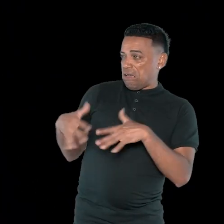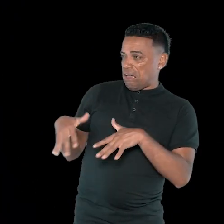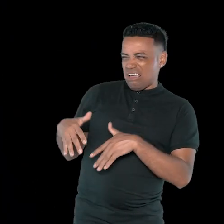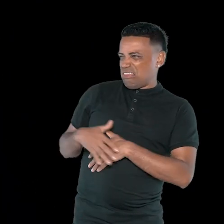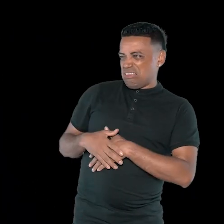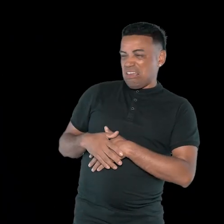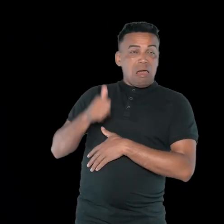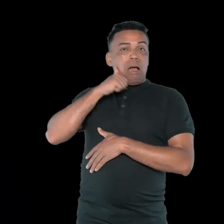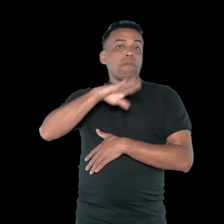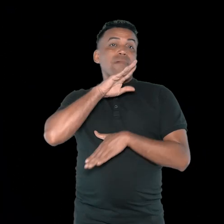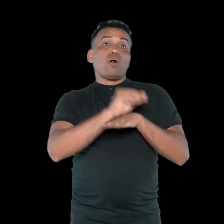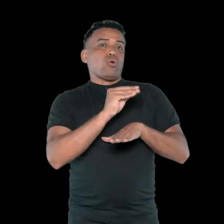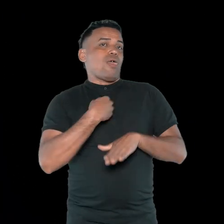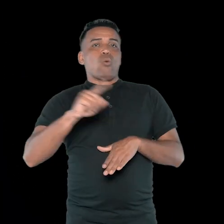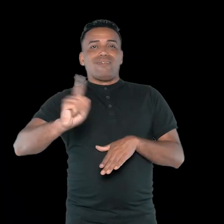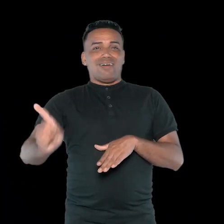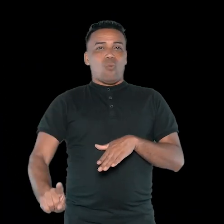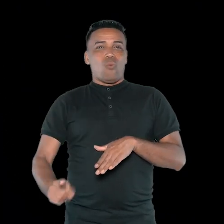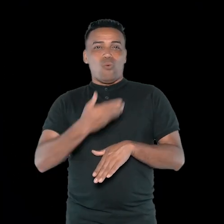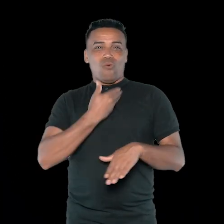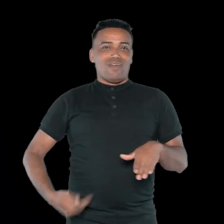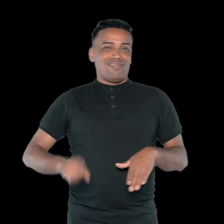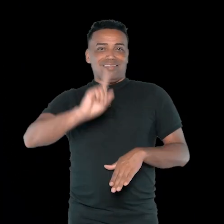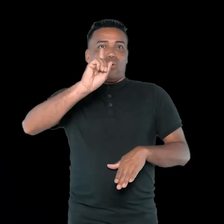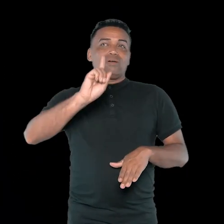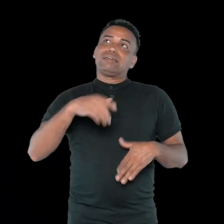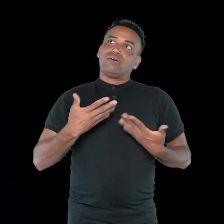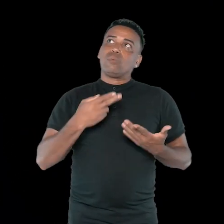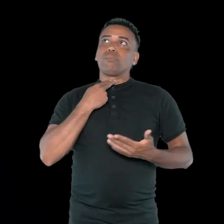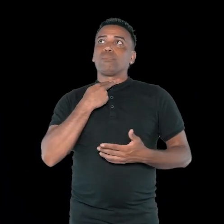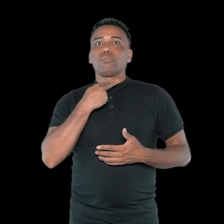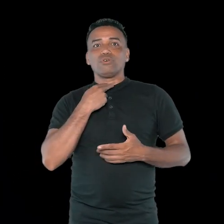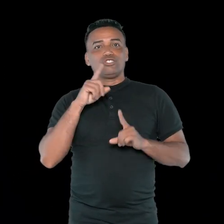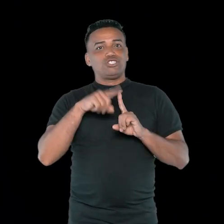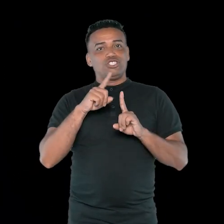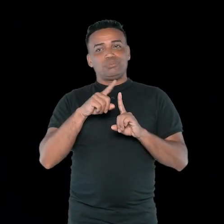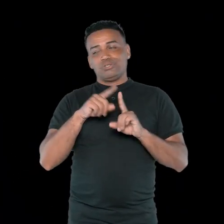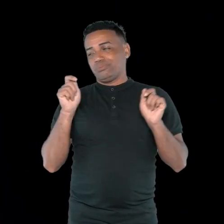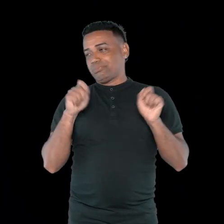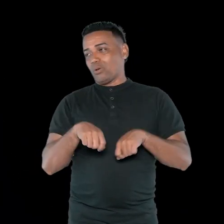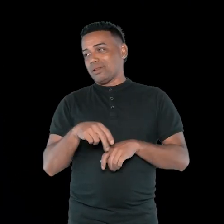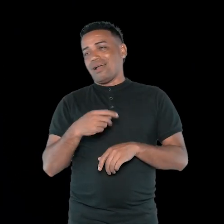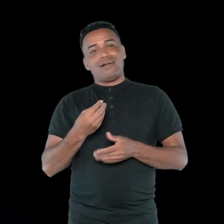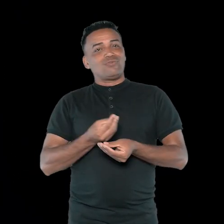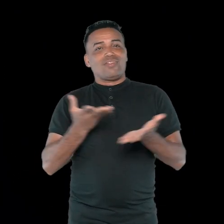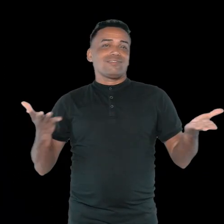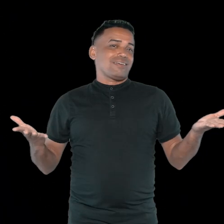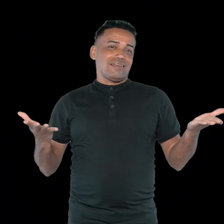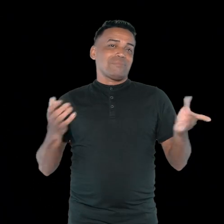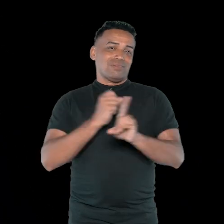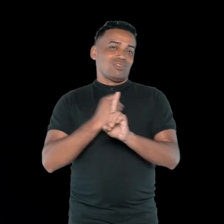mães que têm que cuidar, né? Não é o Estado que tem que cuidar, a gente não pode ter esse tipo de possibilidade. Então,